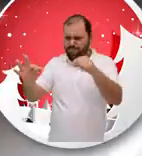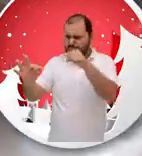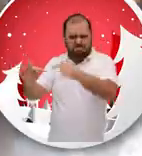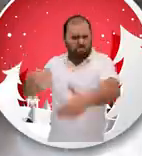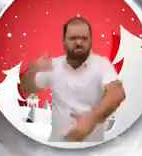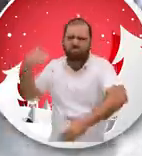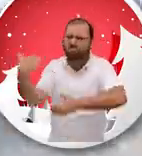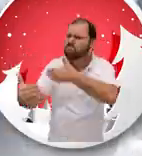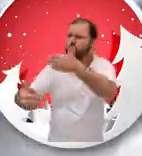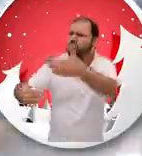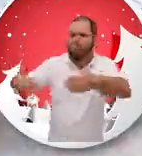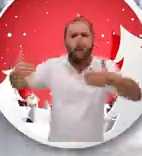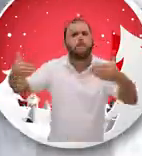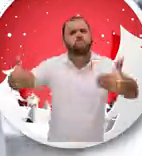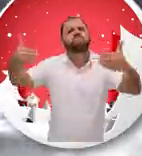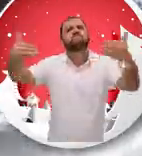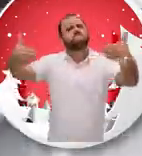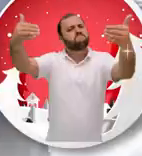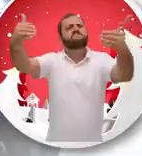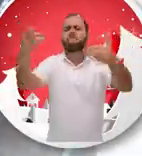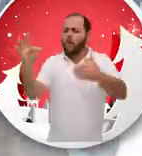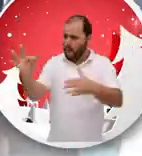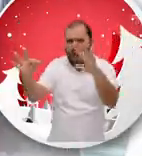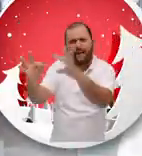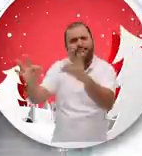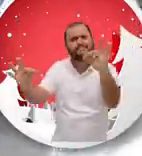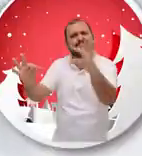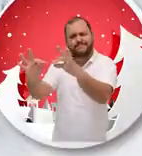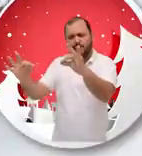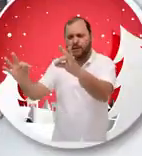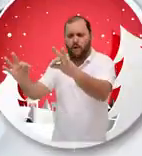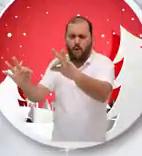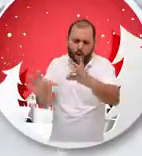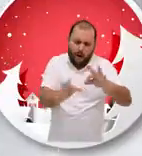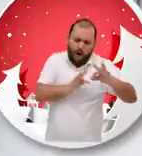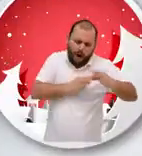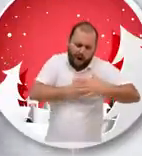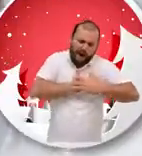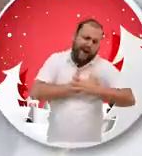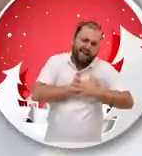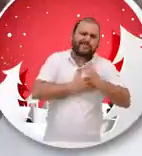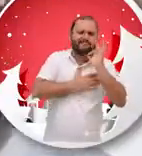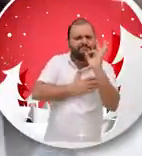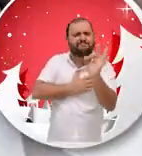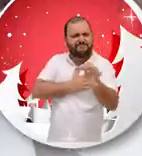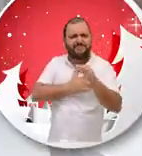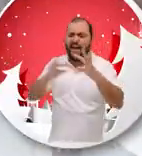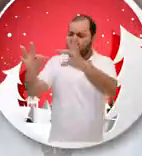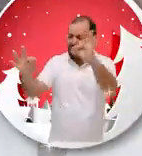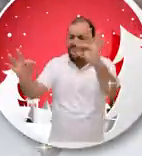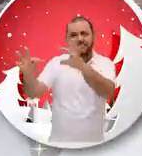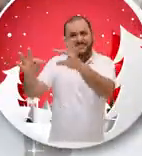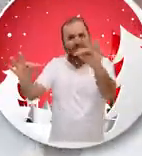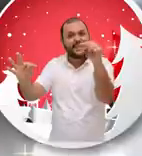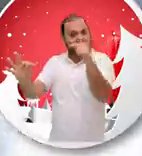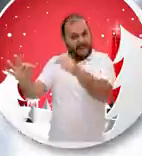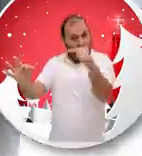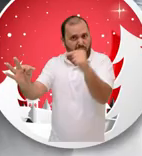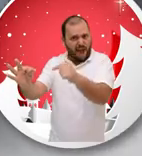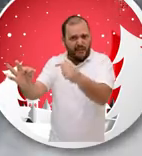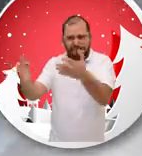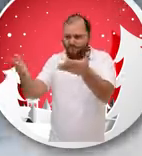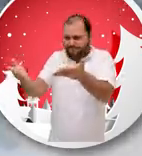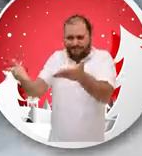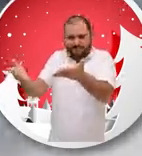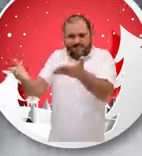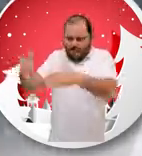nós. UFT está à nossa frente. UFT atinge o coração.